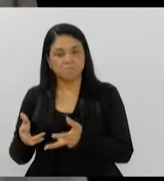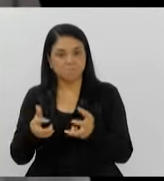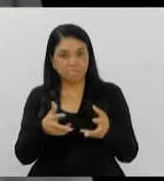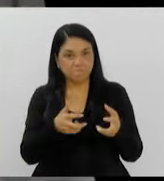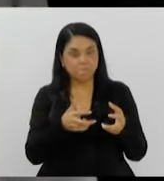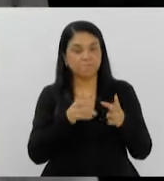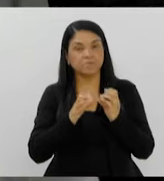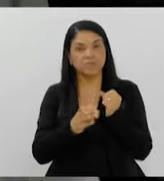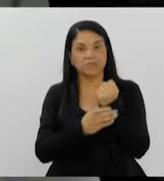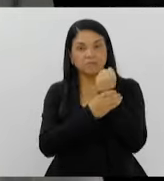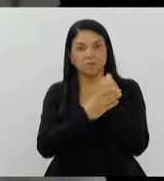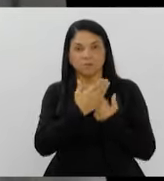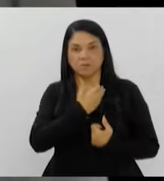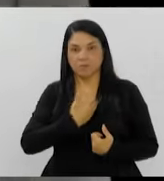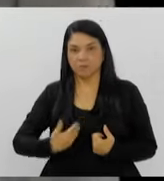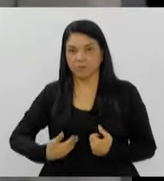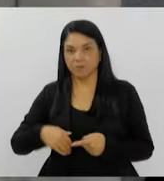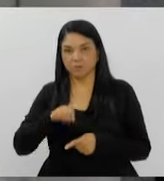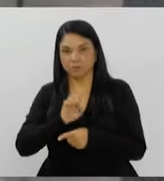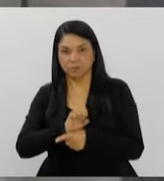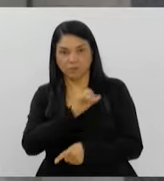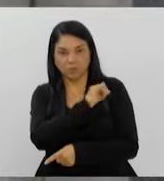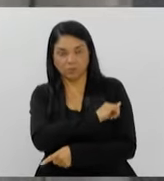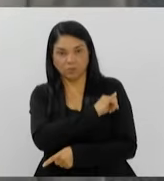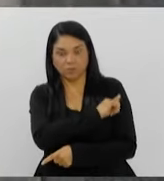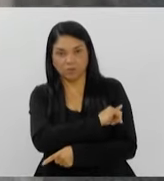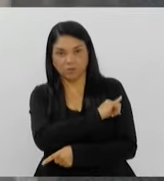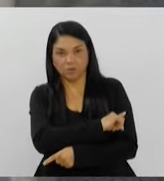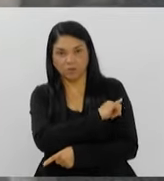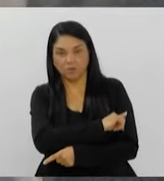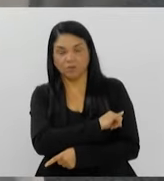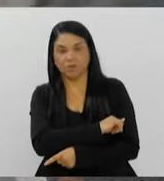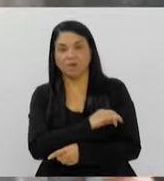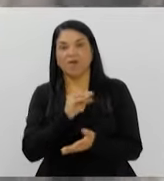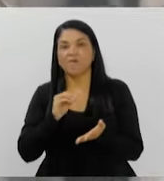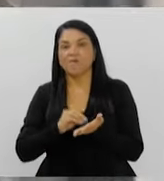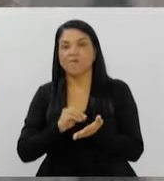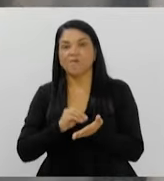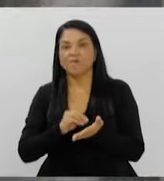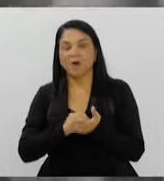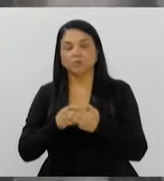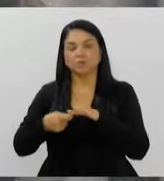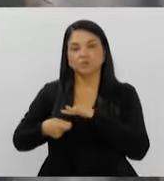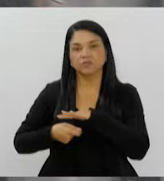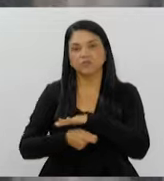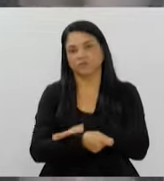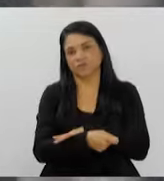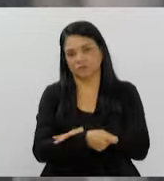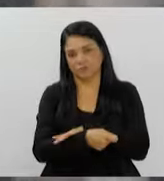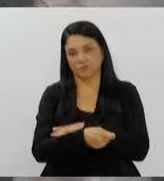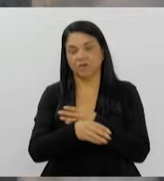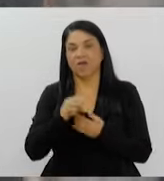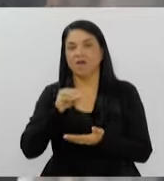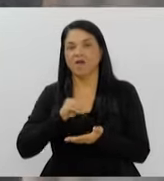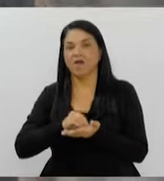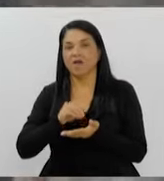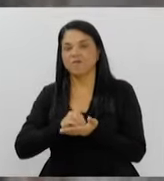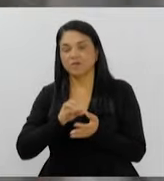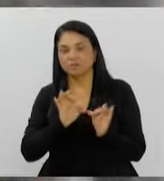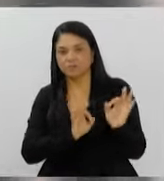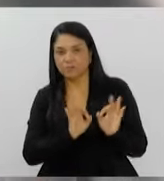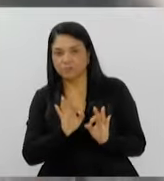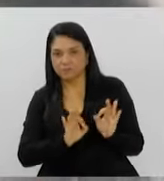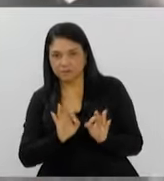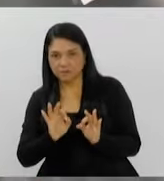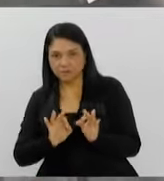segurança pública do Estado do Rio de Janeiro a falta de investimento a falta de